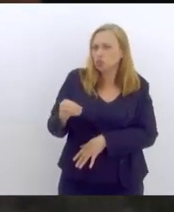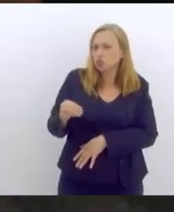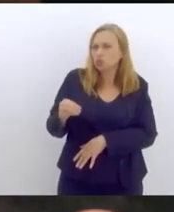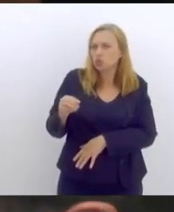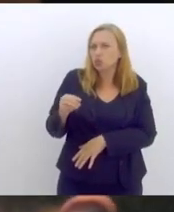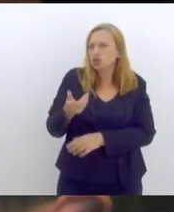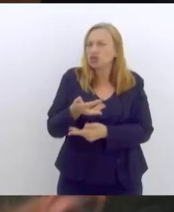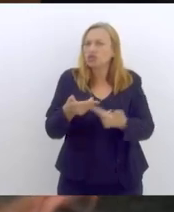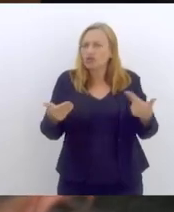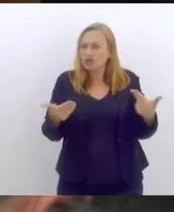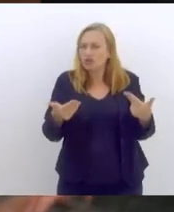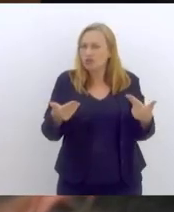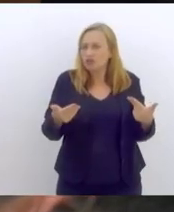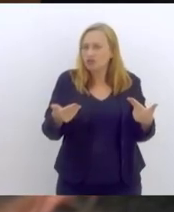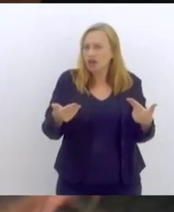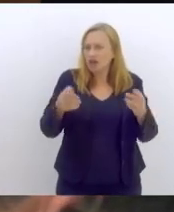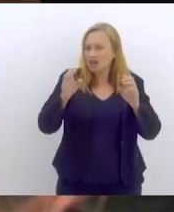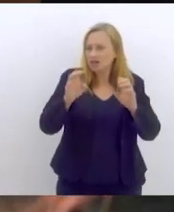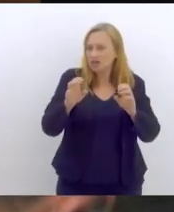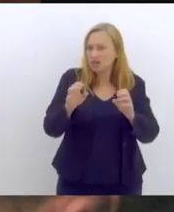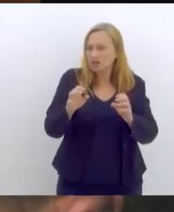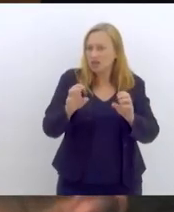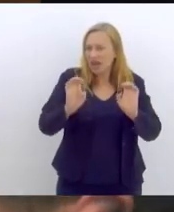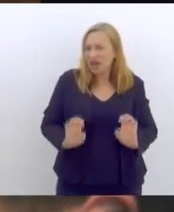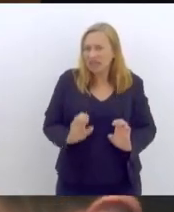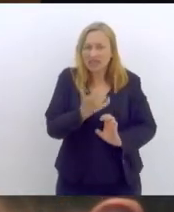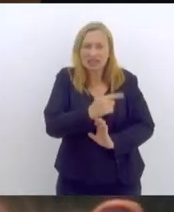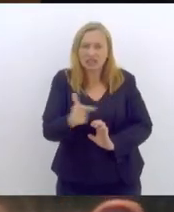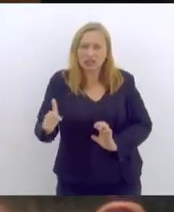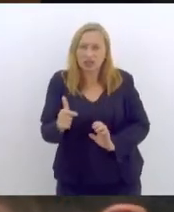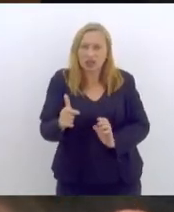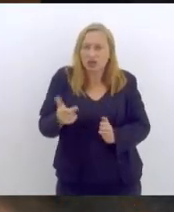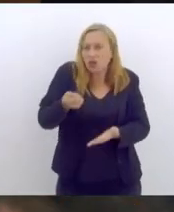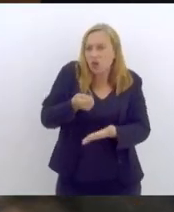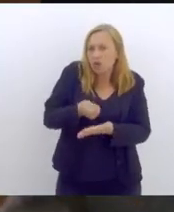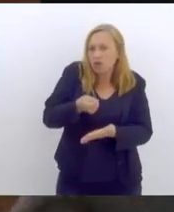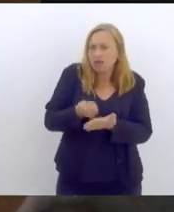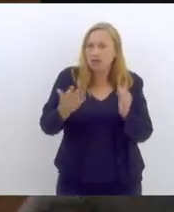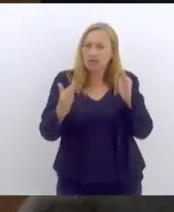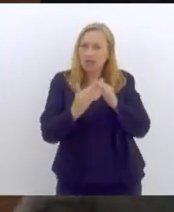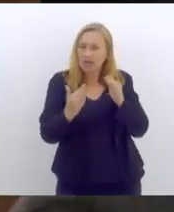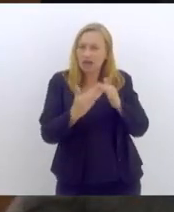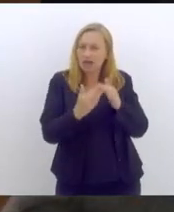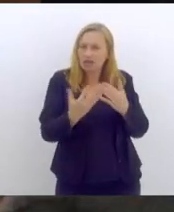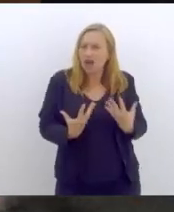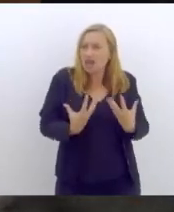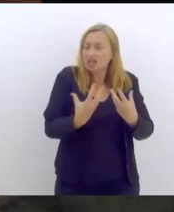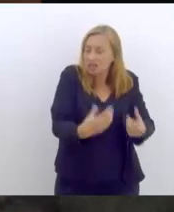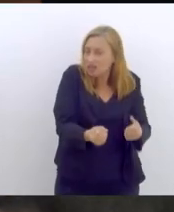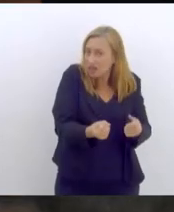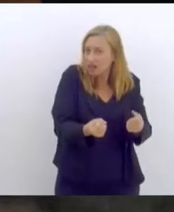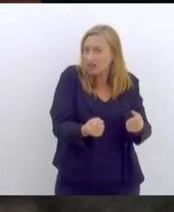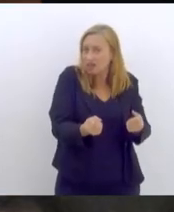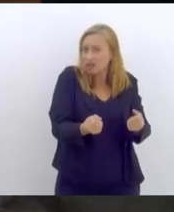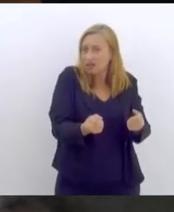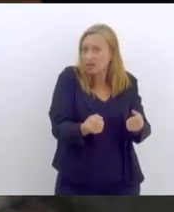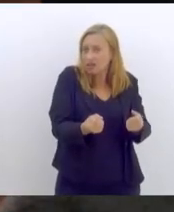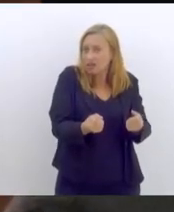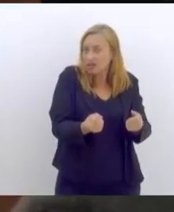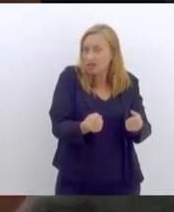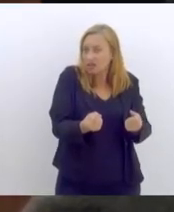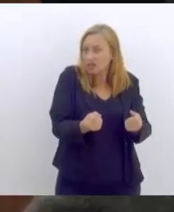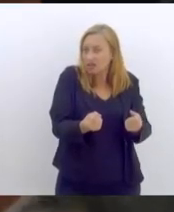uma série de condutas que desabonam e que, portanto, obrigam com que essa casa se debruce de forma